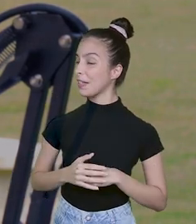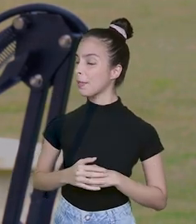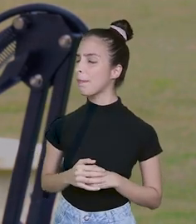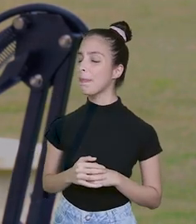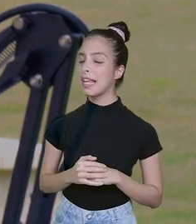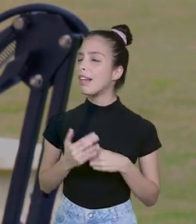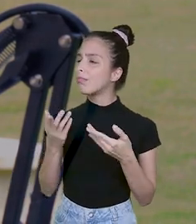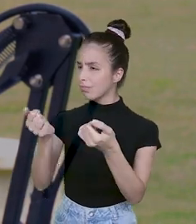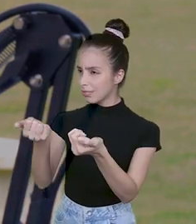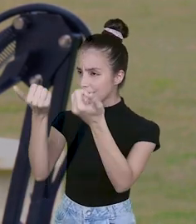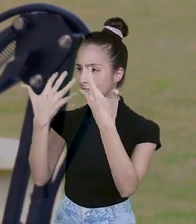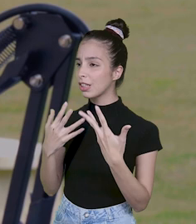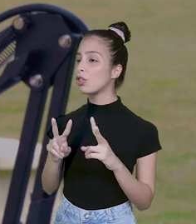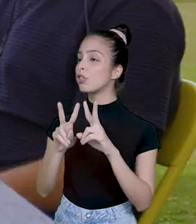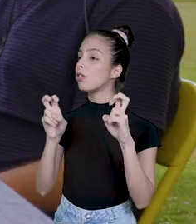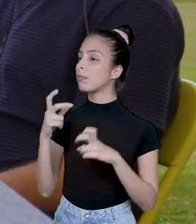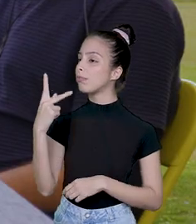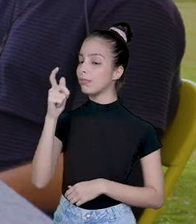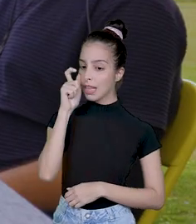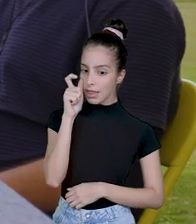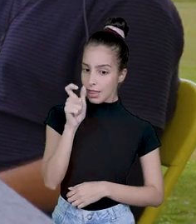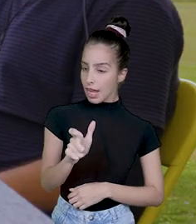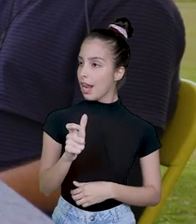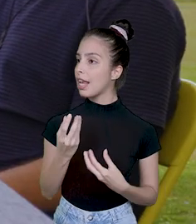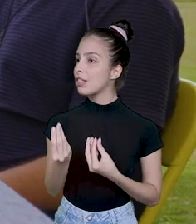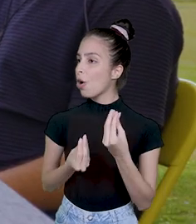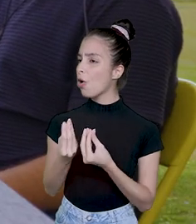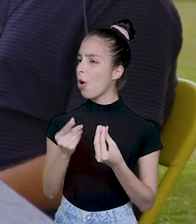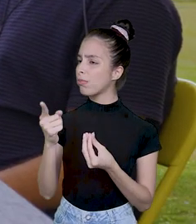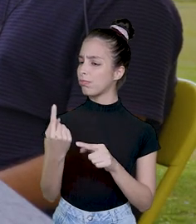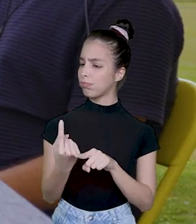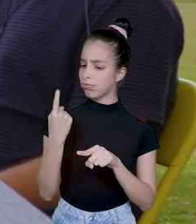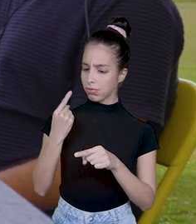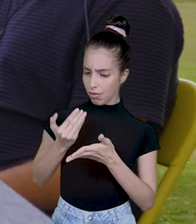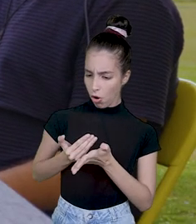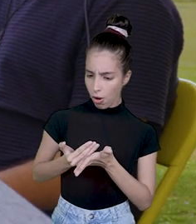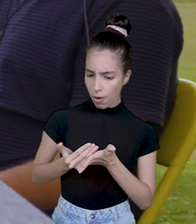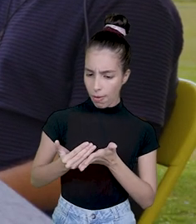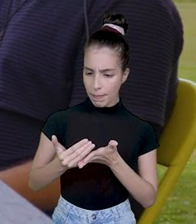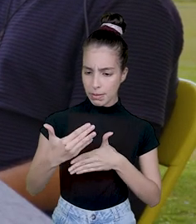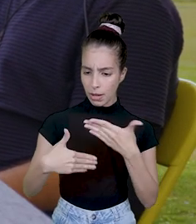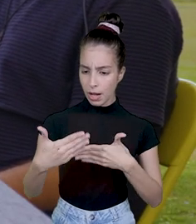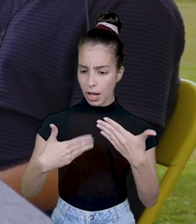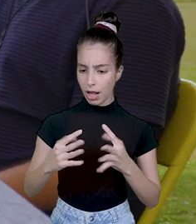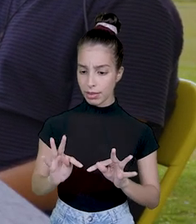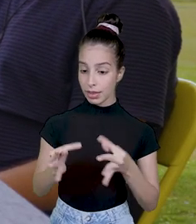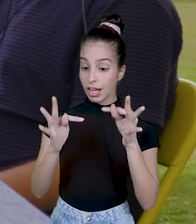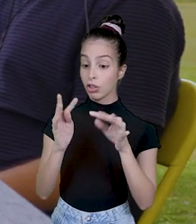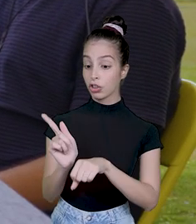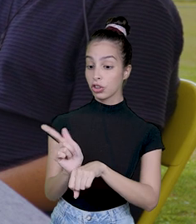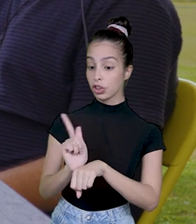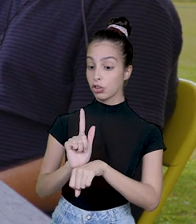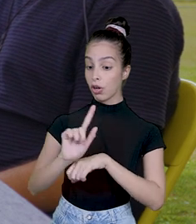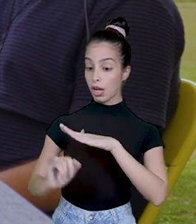eh conta pra gente um pouco sobre esse seu interesse e como isso de alguma forma começa a se refletir dentro do seu trabalho como